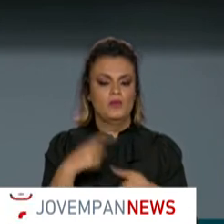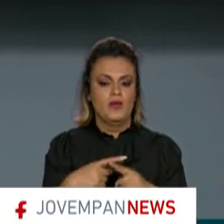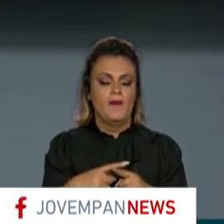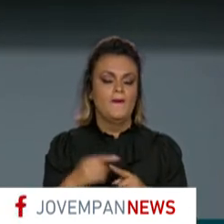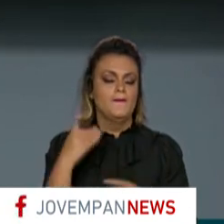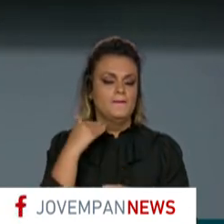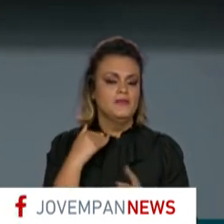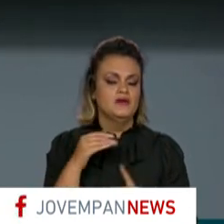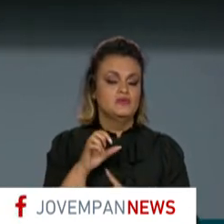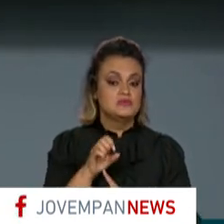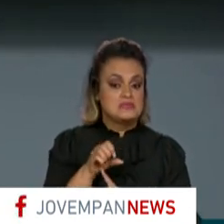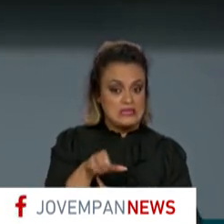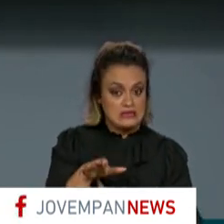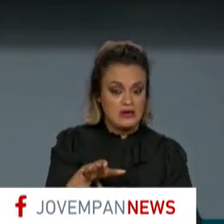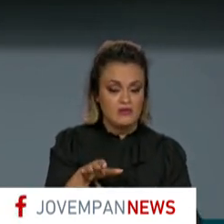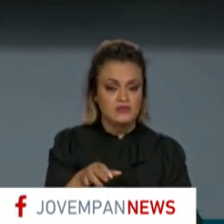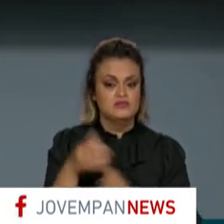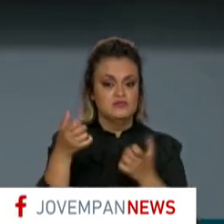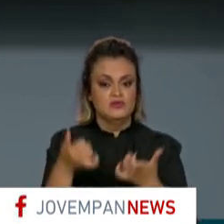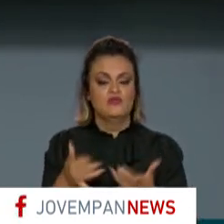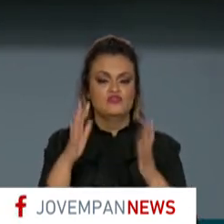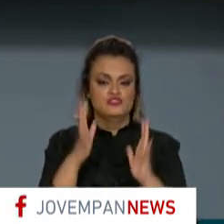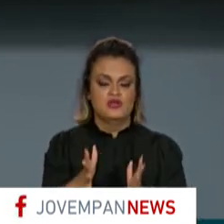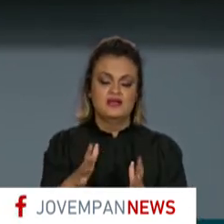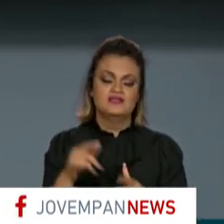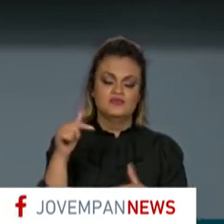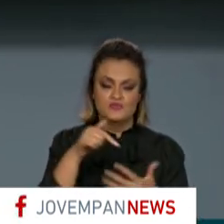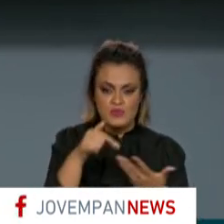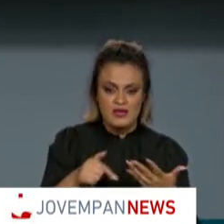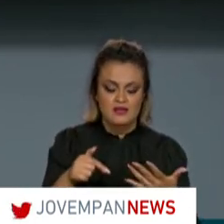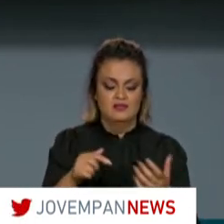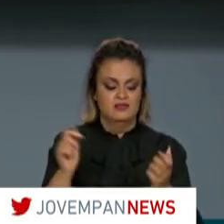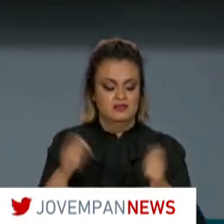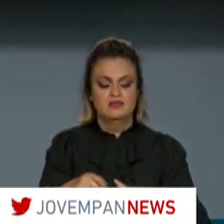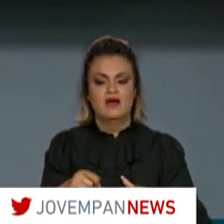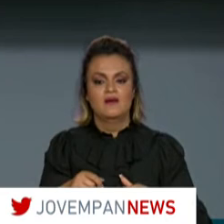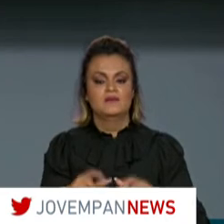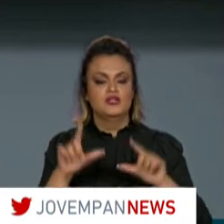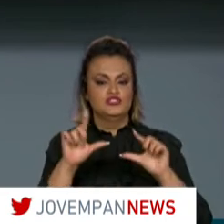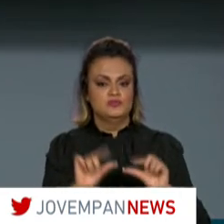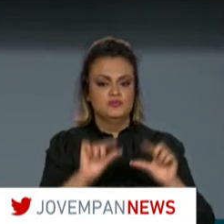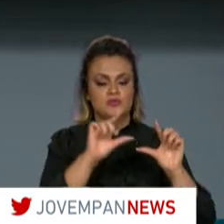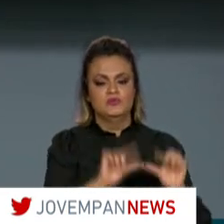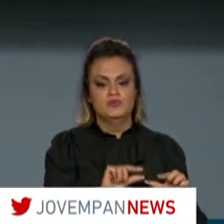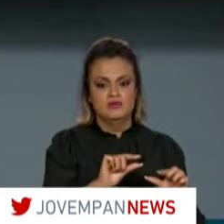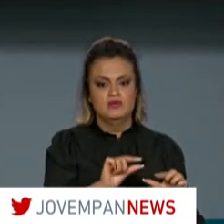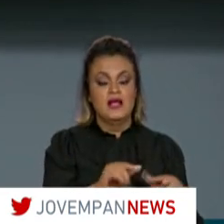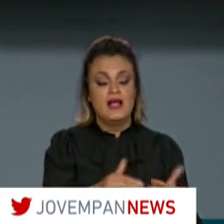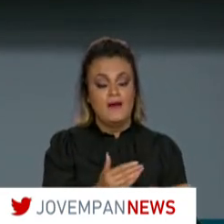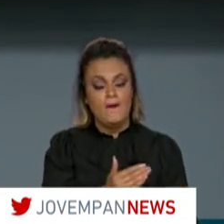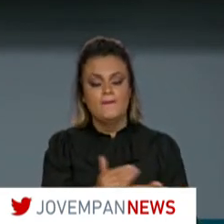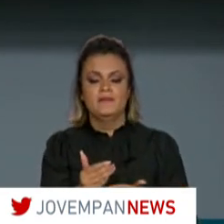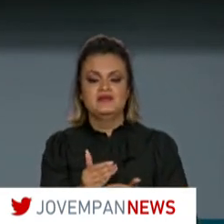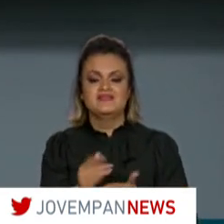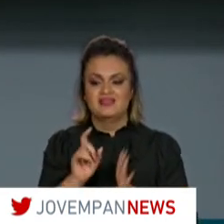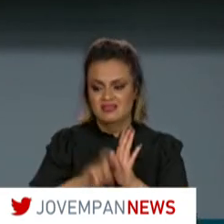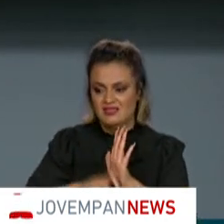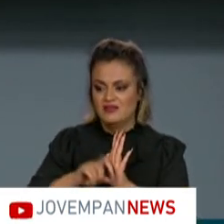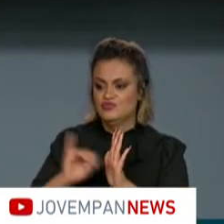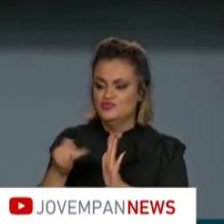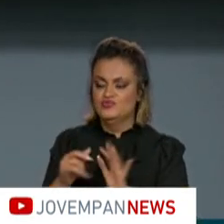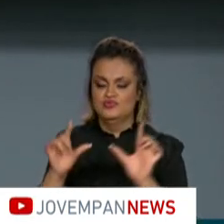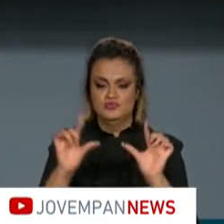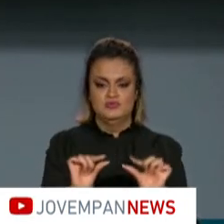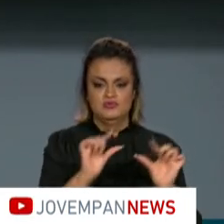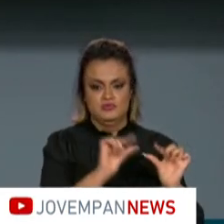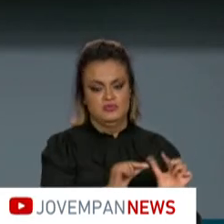Central está dito que isso é condição para redução, para o início da redução das taxas de juros no